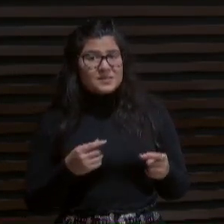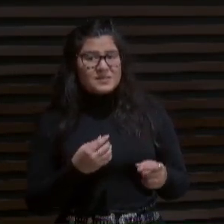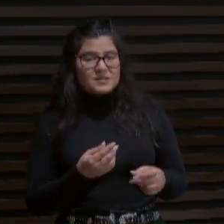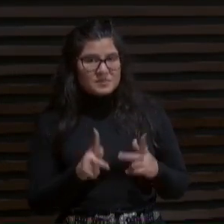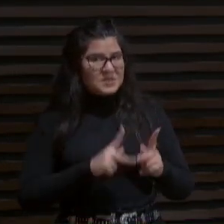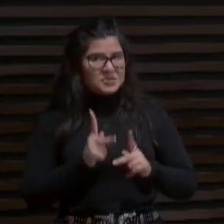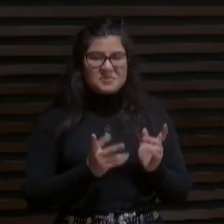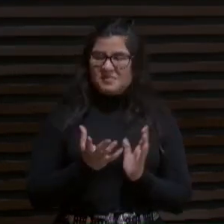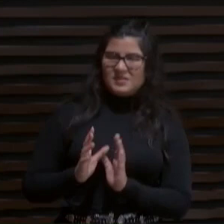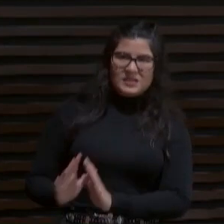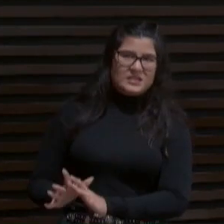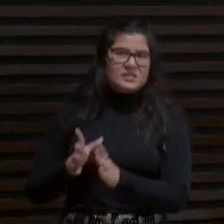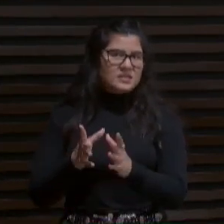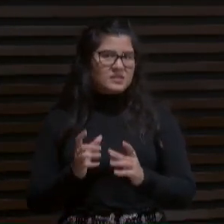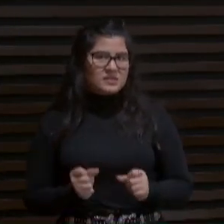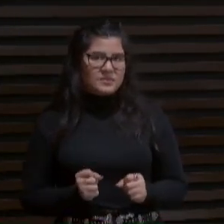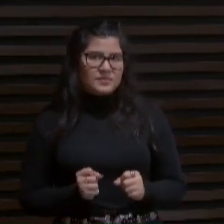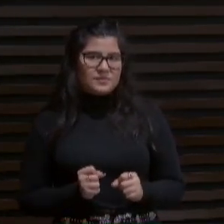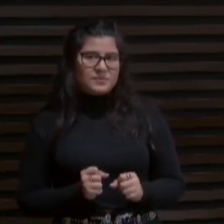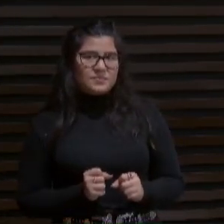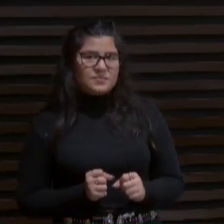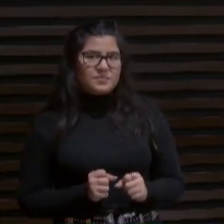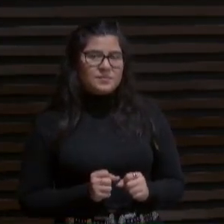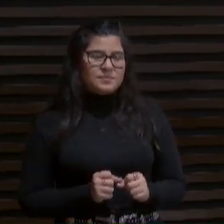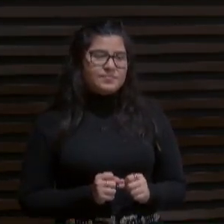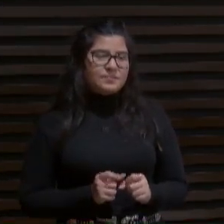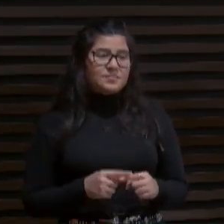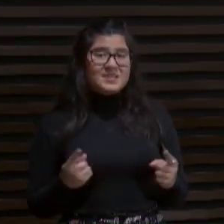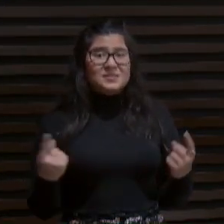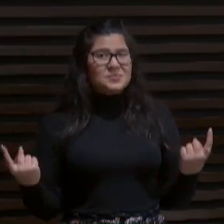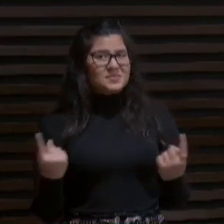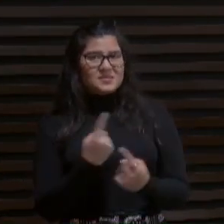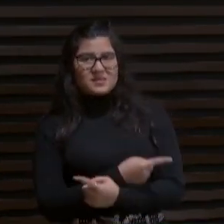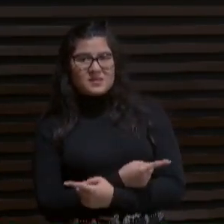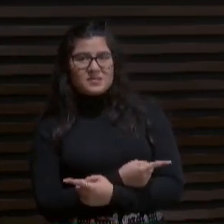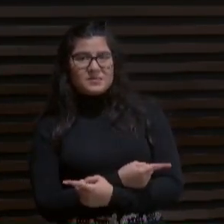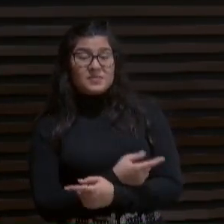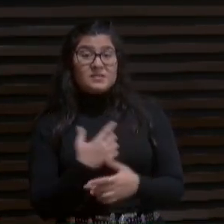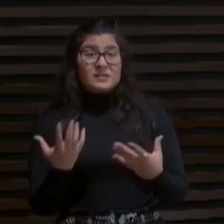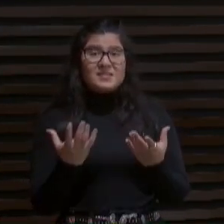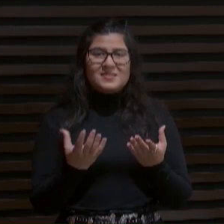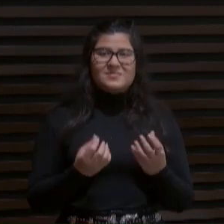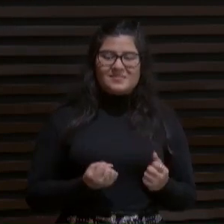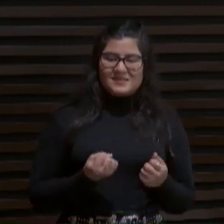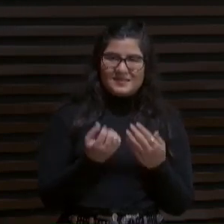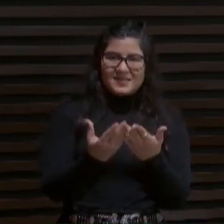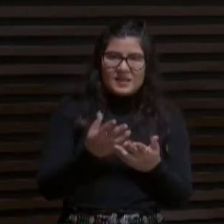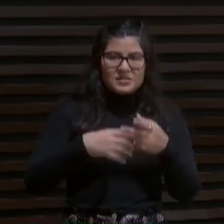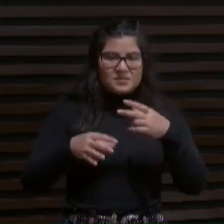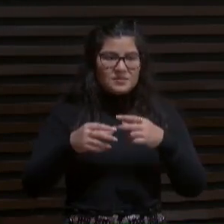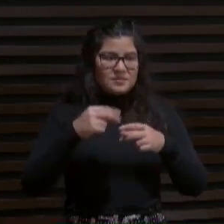não quiseram aceitar a proposta de Abraão. Pelo contrário, eles quiseram doar uma parte da terra